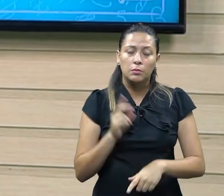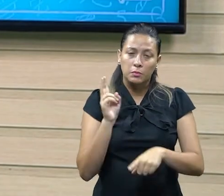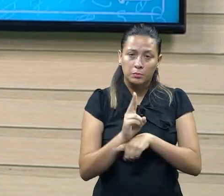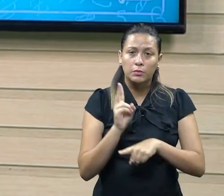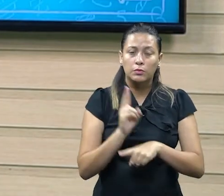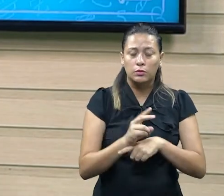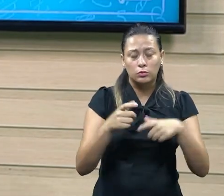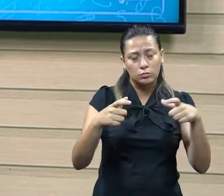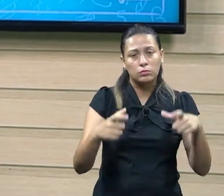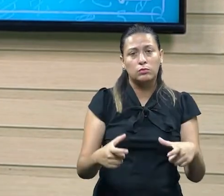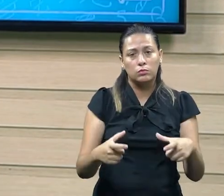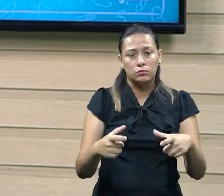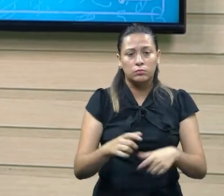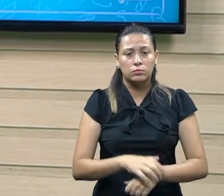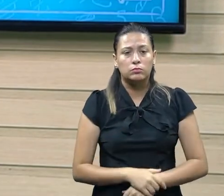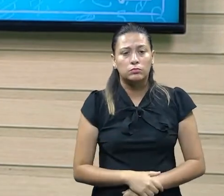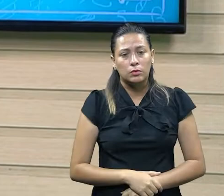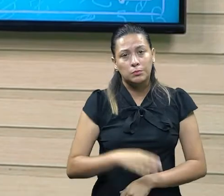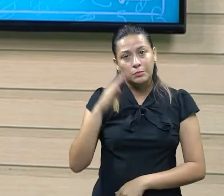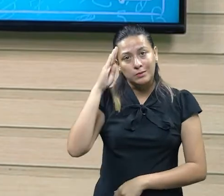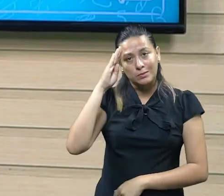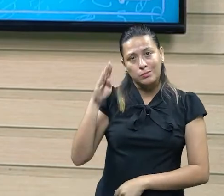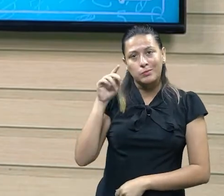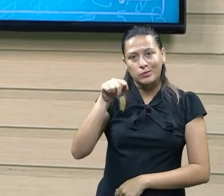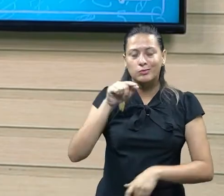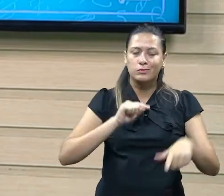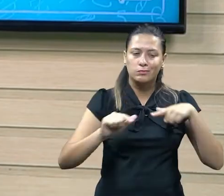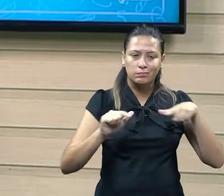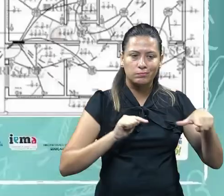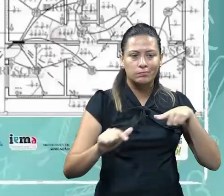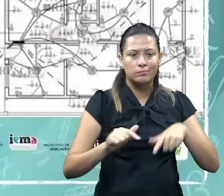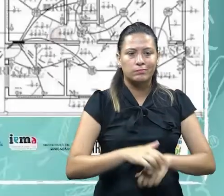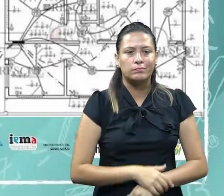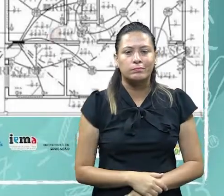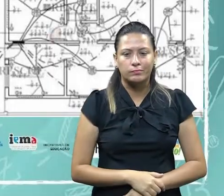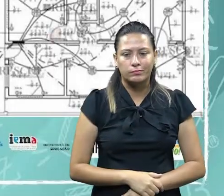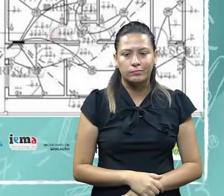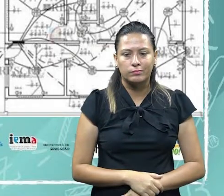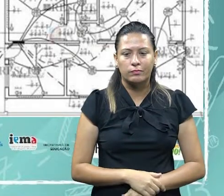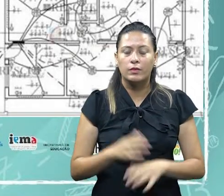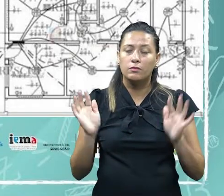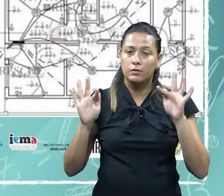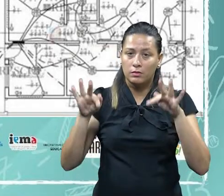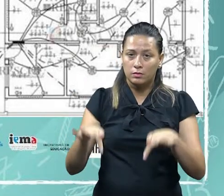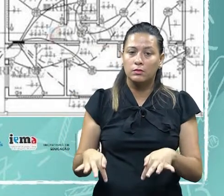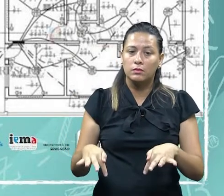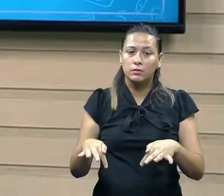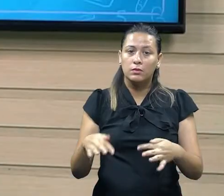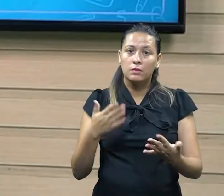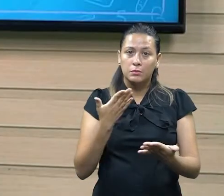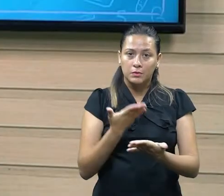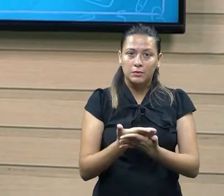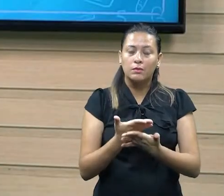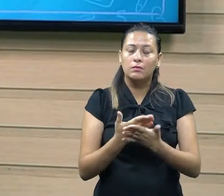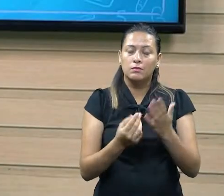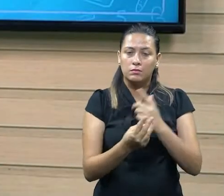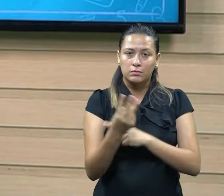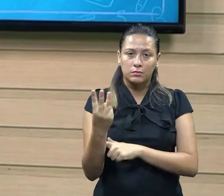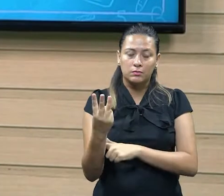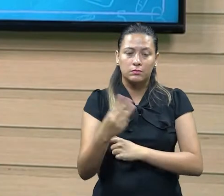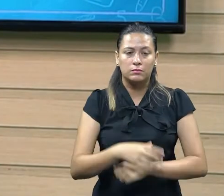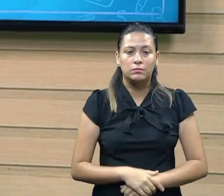para proteger o espaço, principalmente o espaço em que você vai trabalhar. Tá? Com isso a gente encerra a nossa terceira